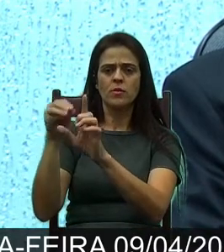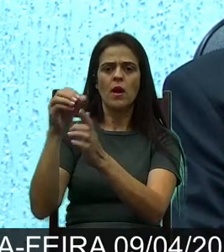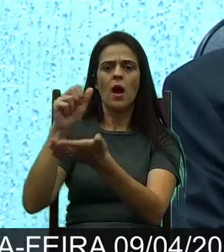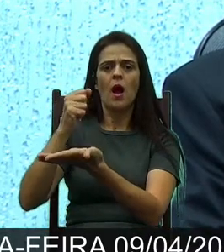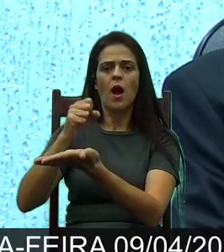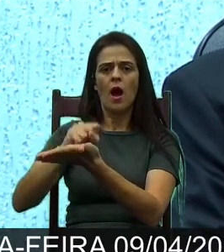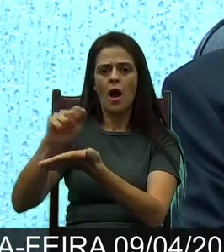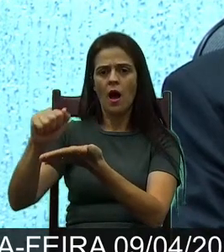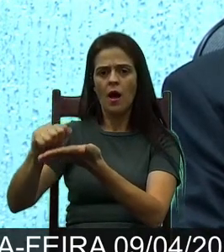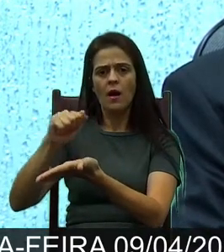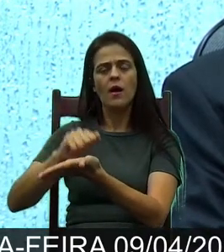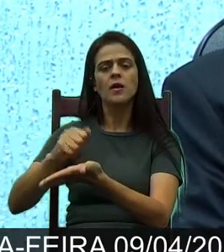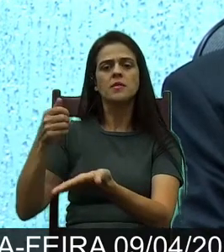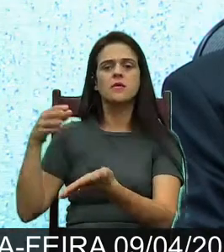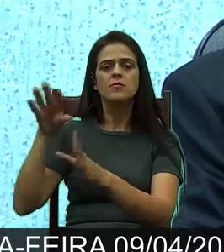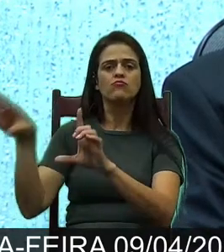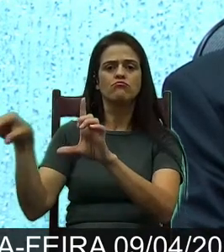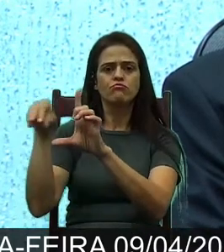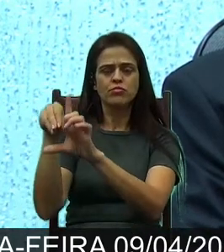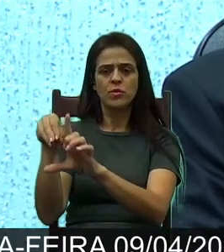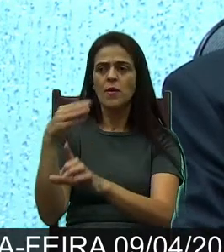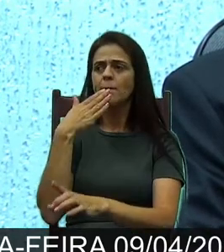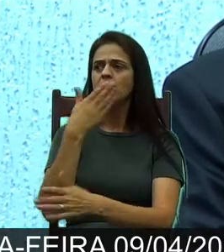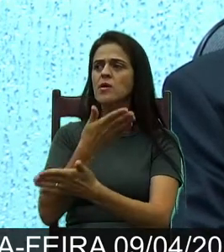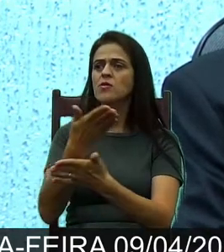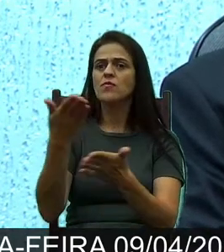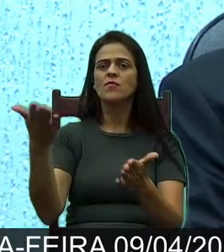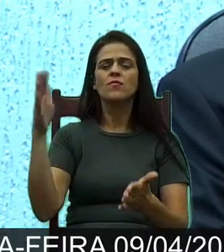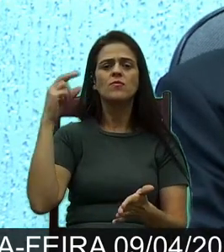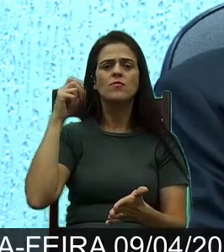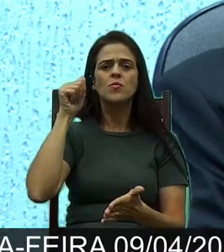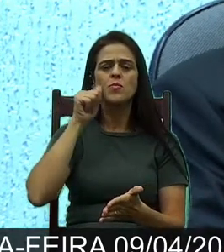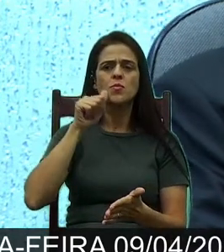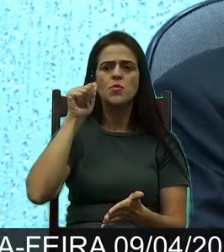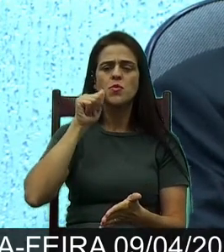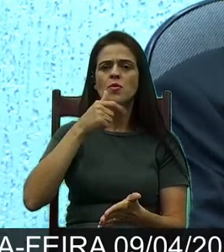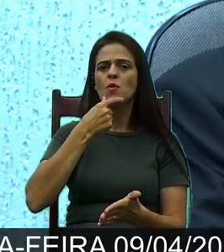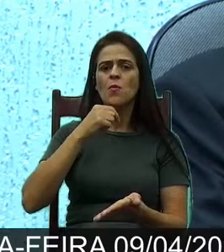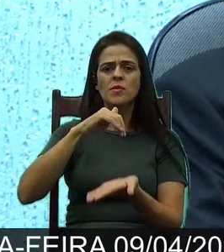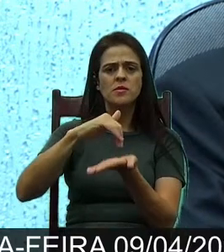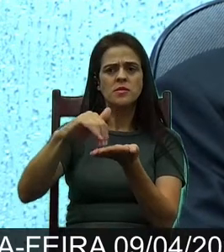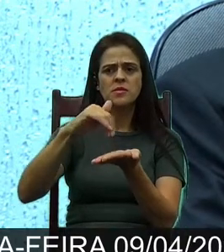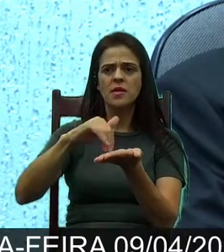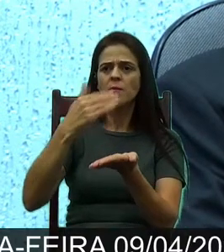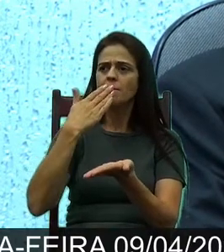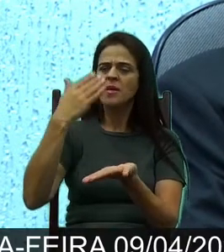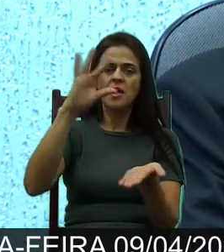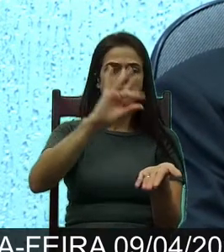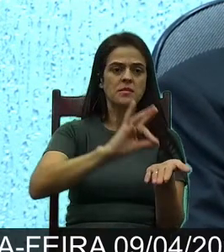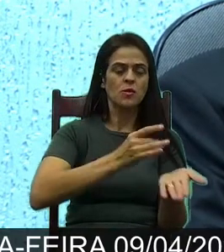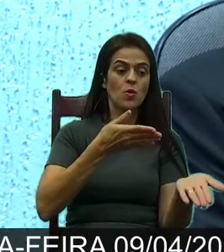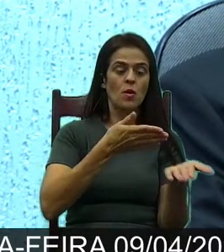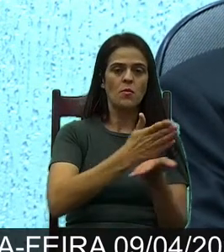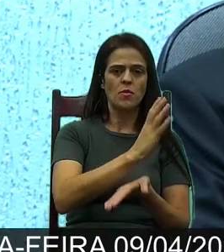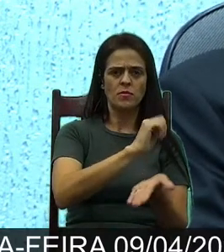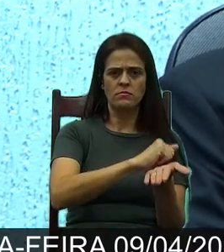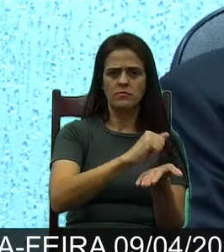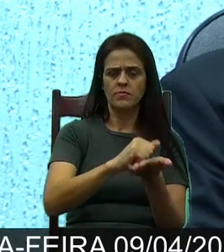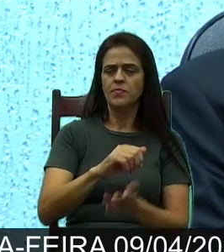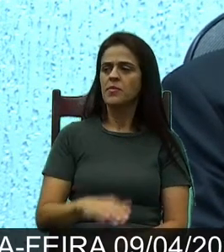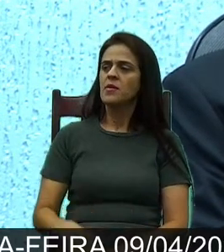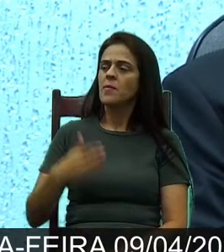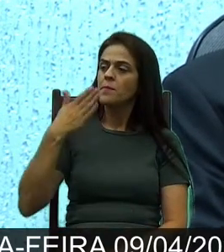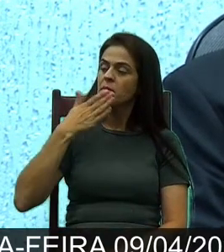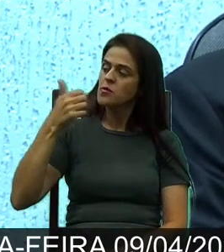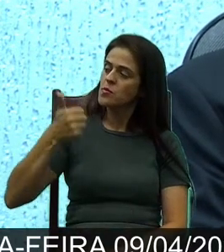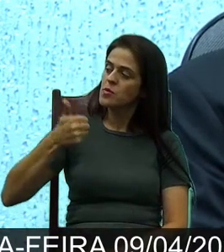impugnação. E determina as providências da Secretaria de Processo Legislativo para a coleta das assinaturas. Peço ao primeiro secretário,